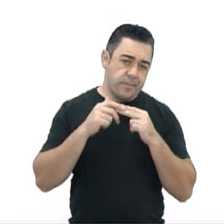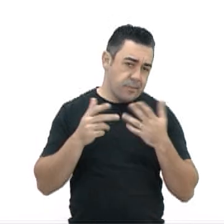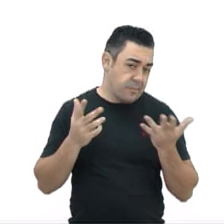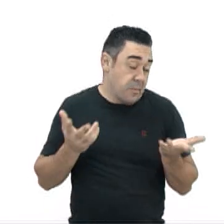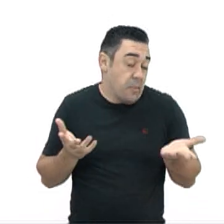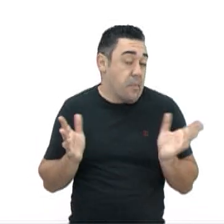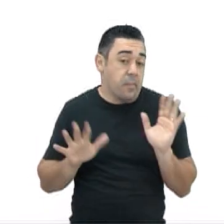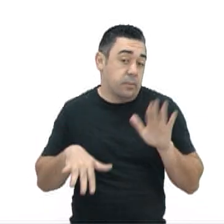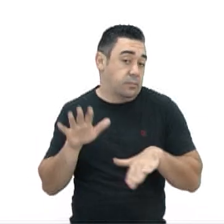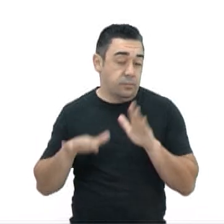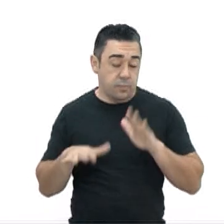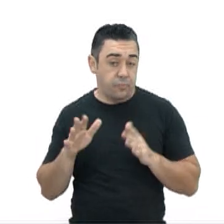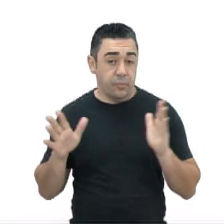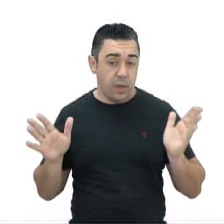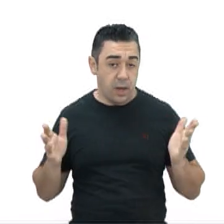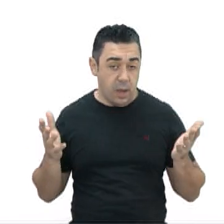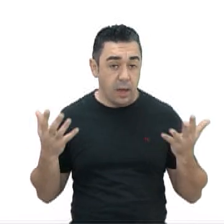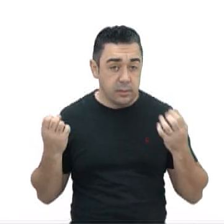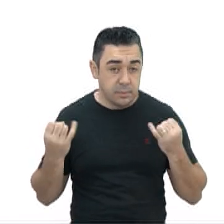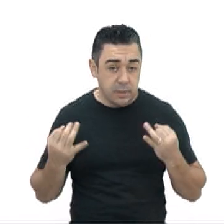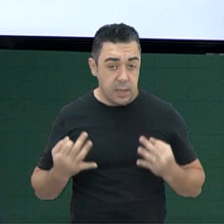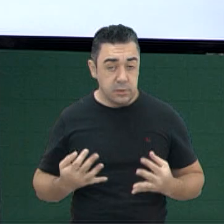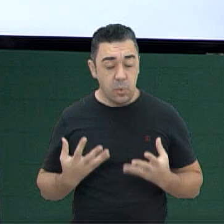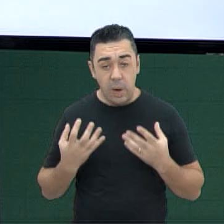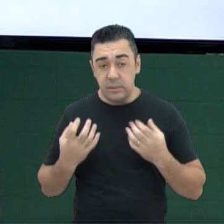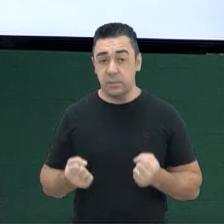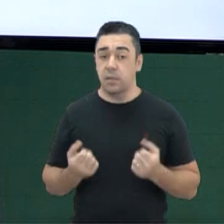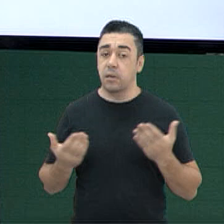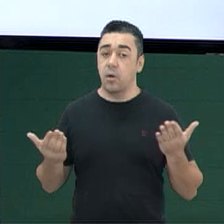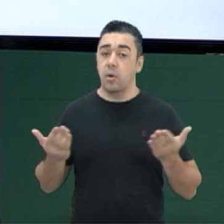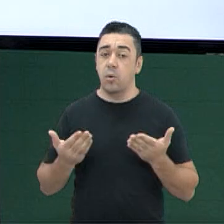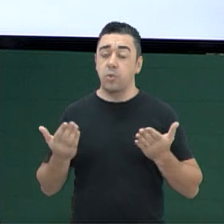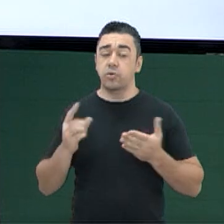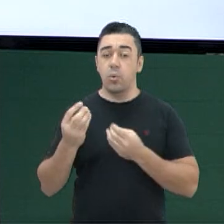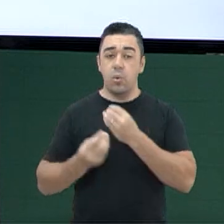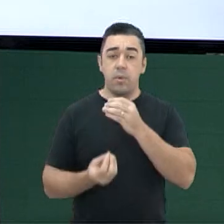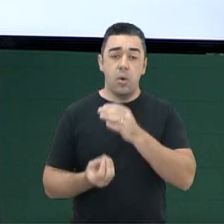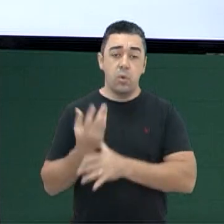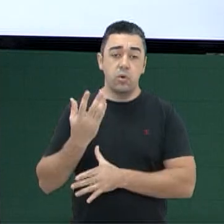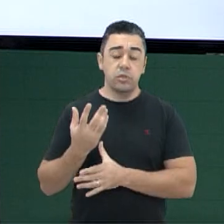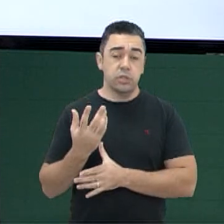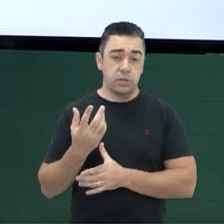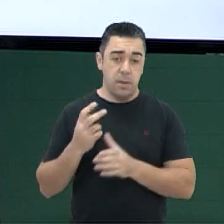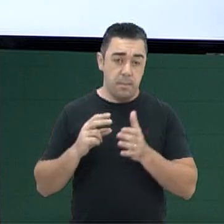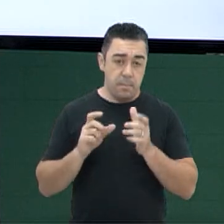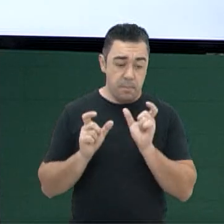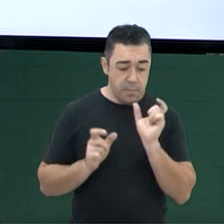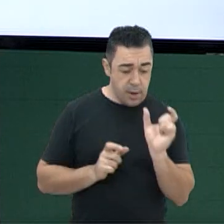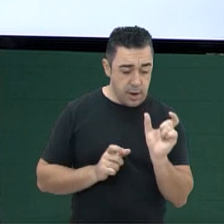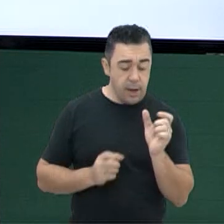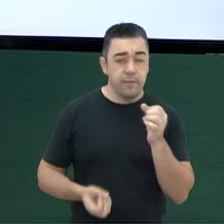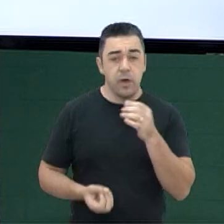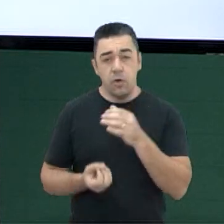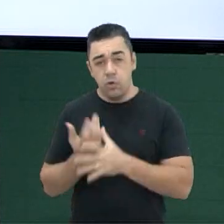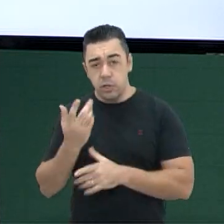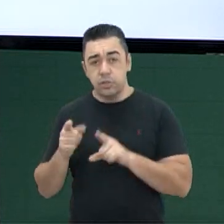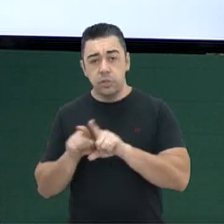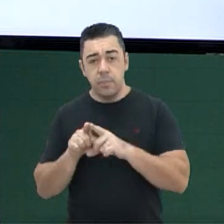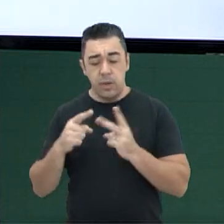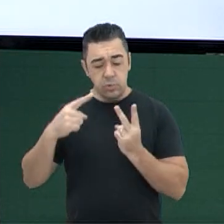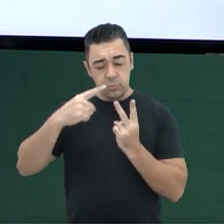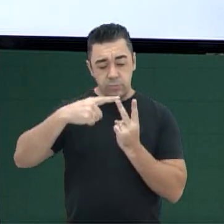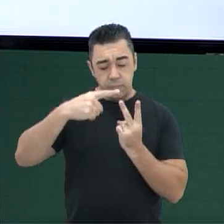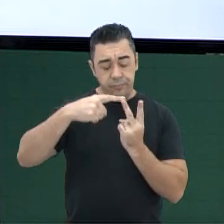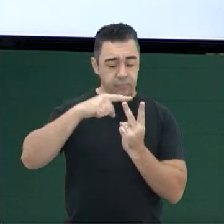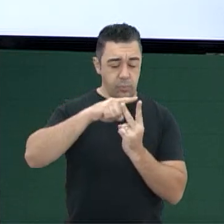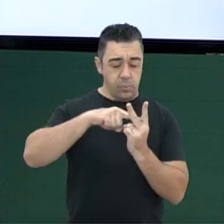Essa é a explicação mais aceita para o termo raiz quadrada e para a origem da palavra e também do símbolo da raiz quadrada,